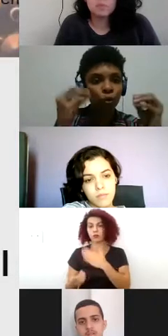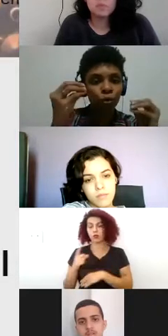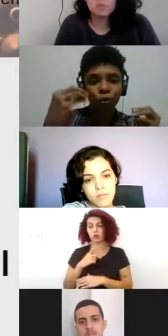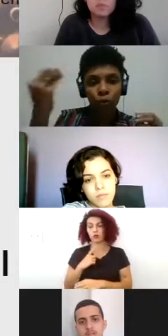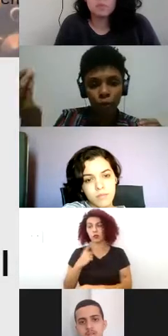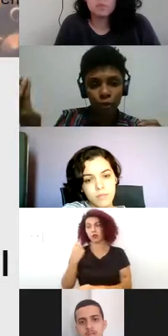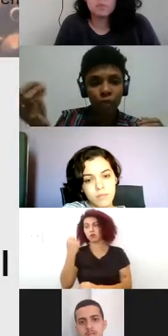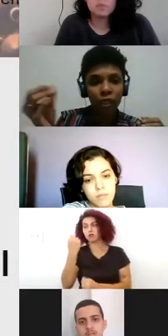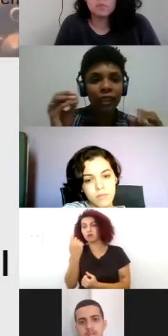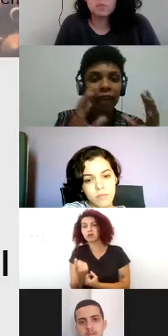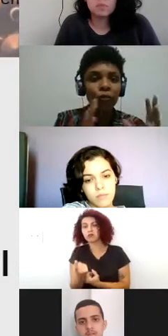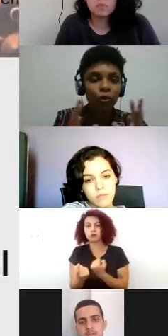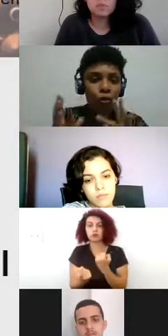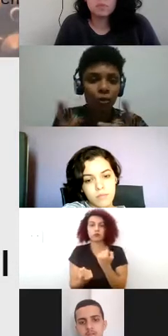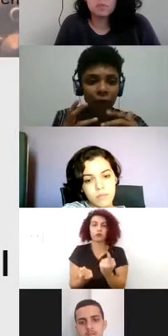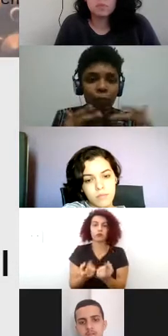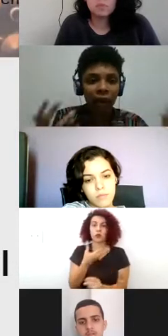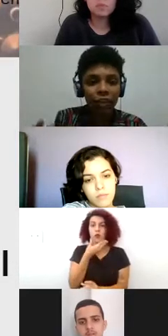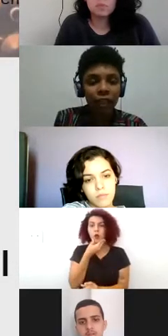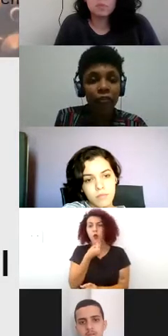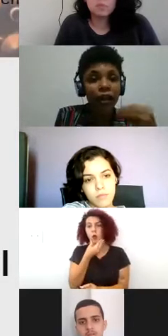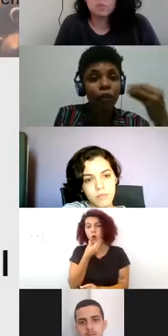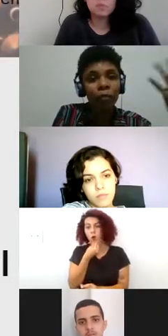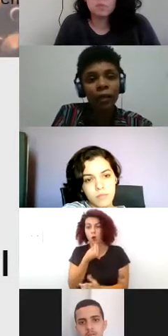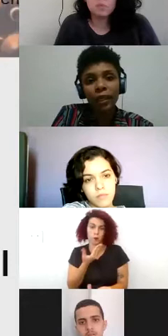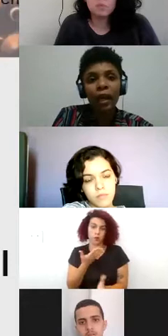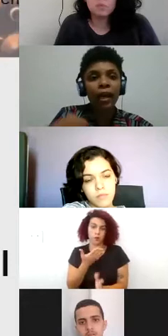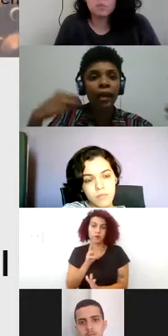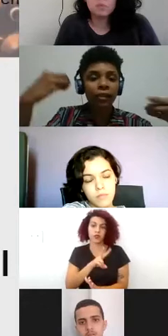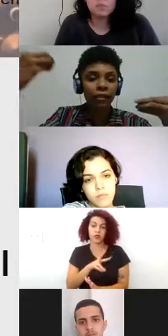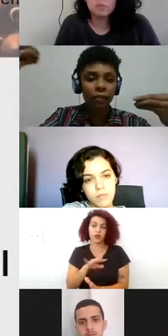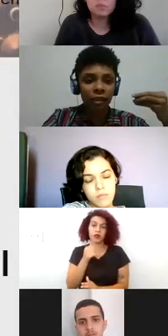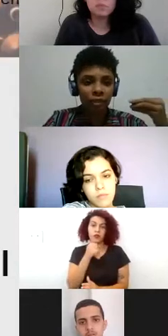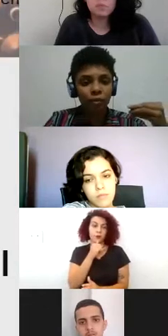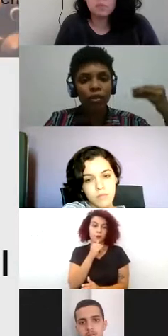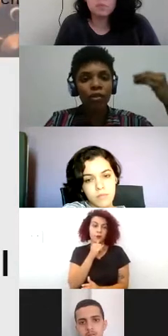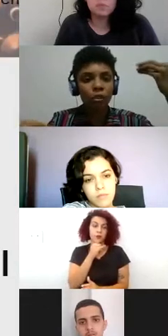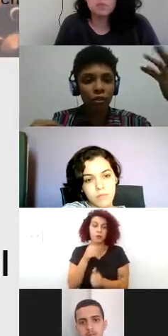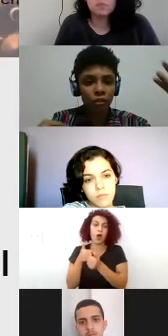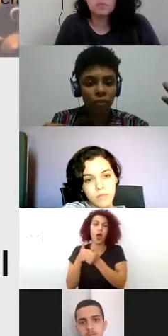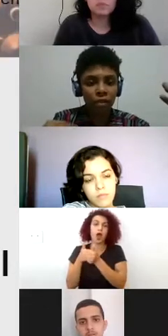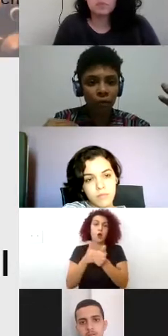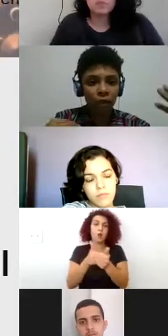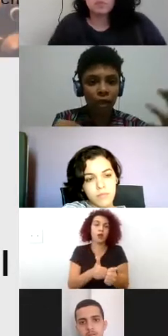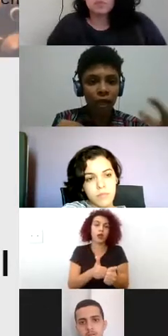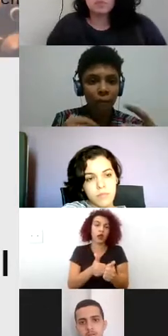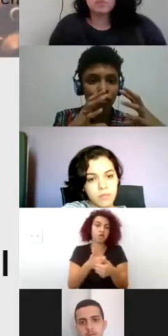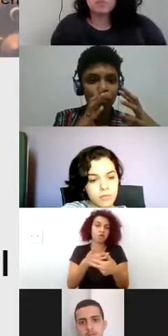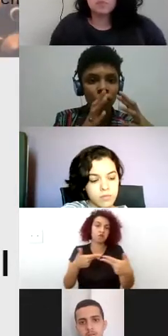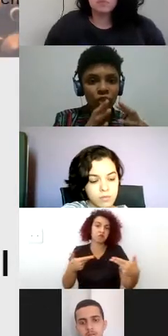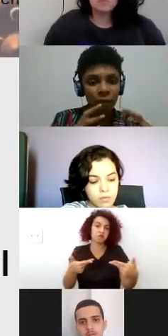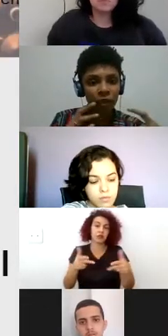um moço outro moço que é o moço é o página que vai acompanhar em uma certa situação e outra situação